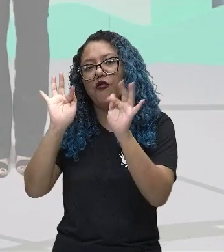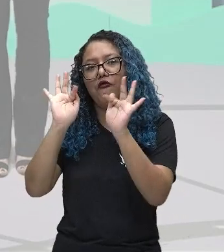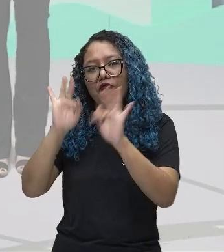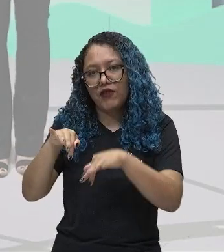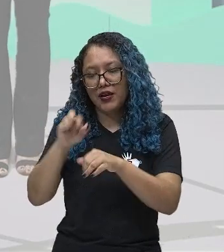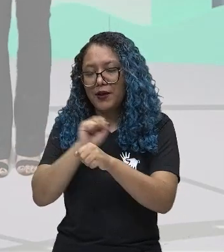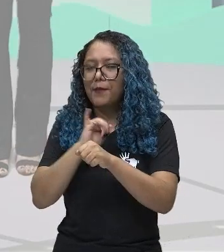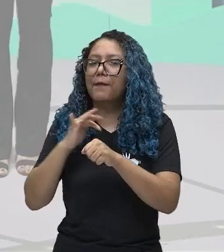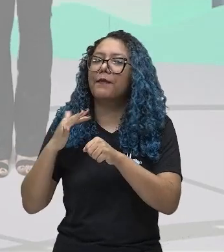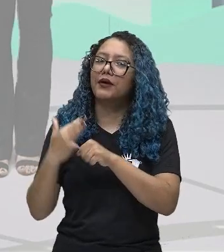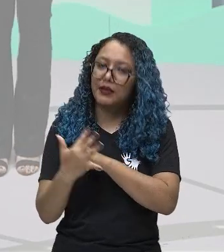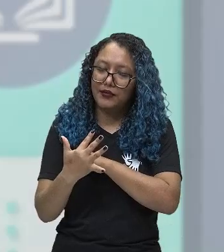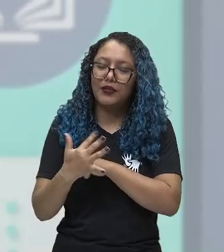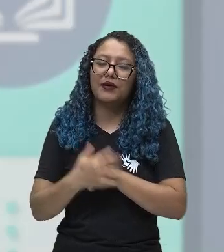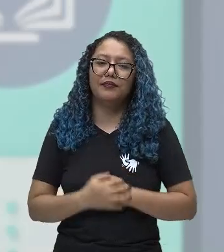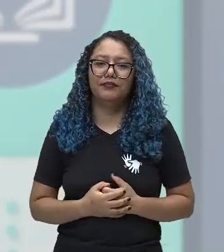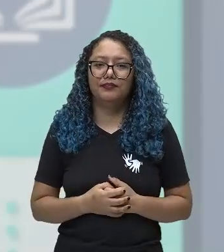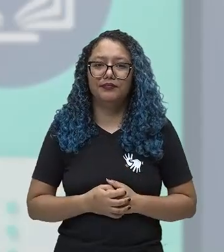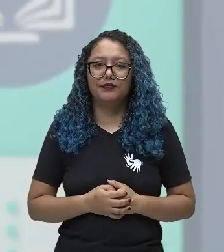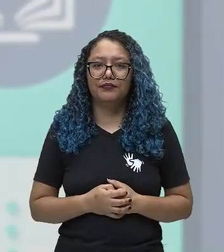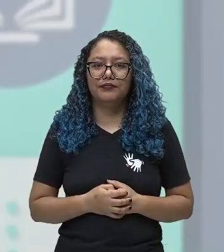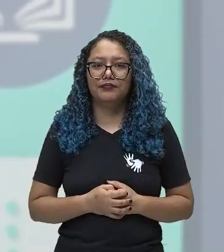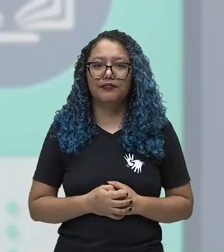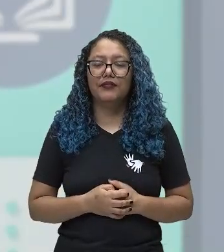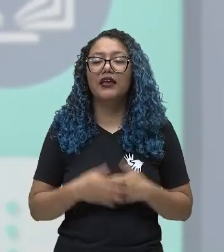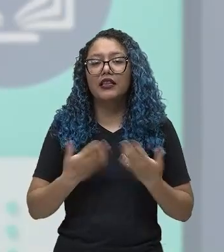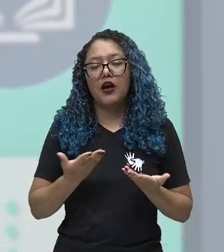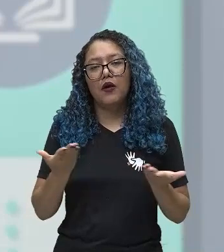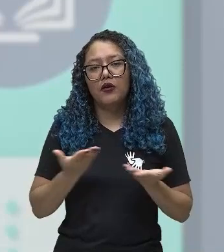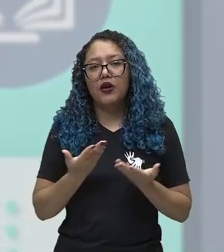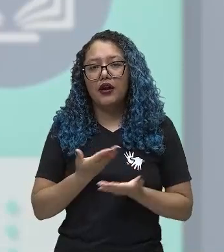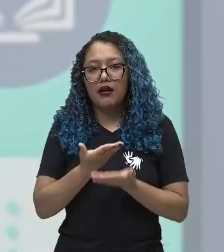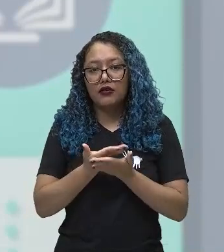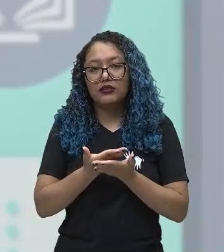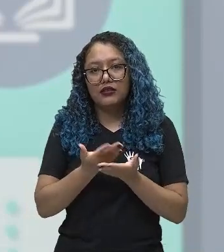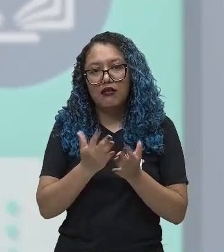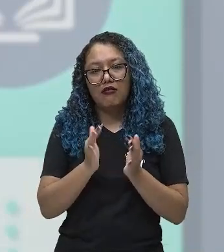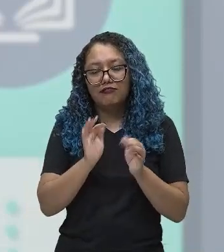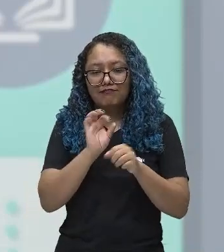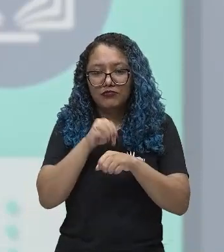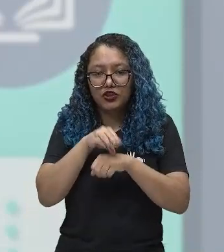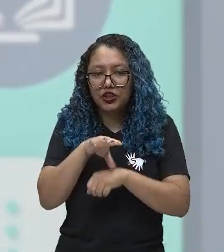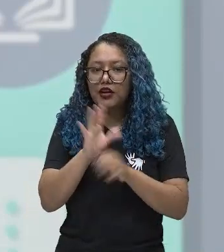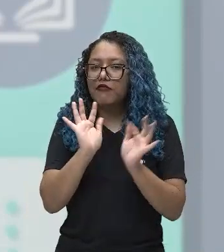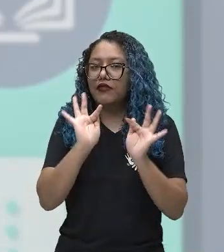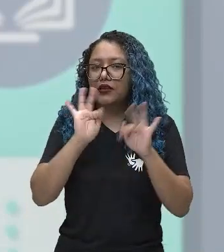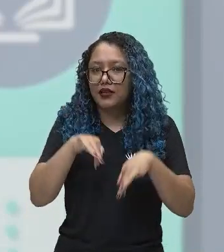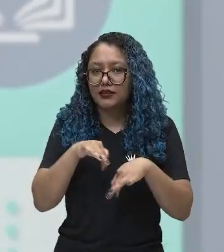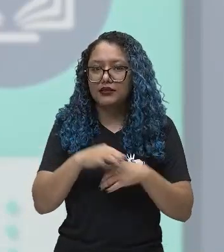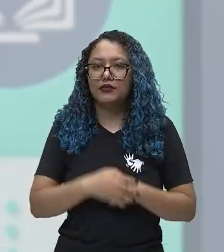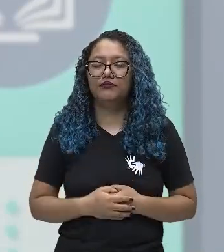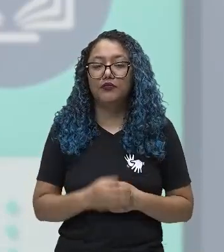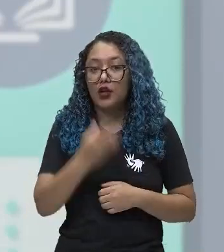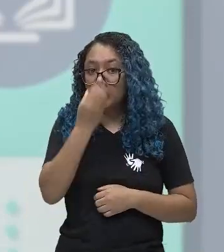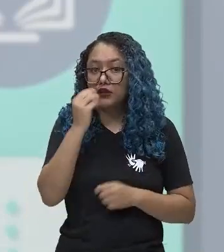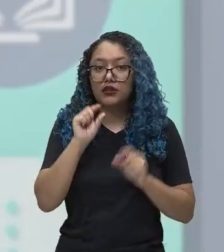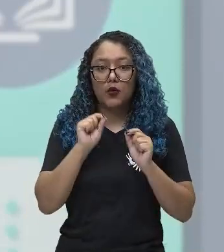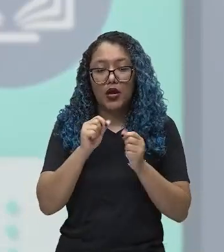da Covid-19. E assim finalizamos a nossa dica do Contraturno Digital. Não